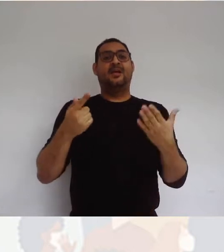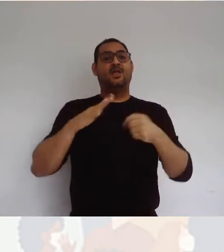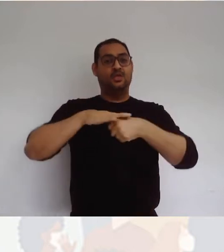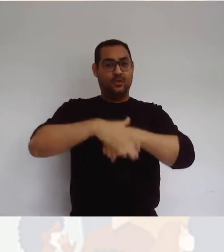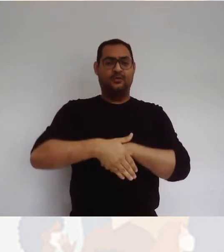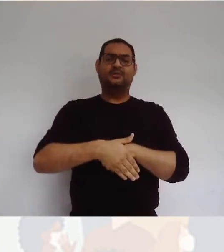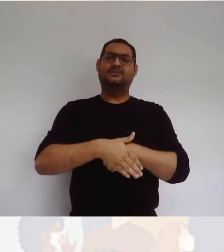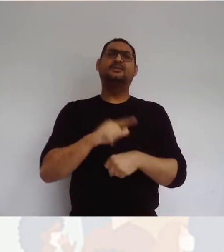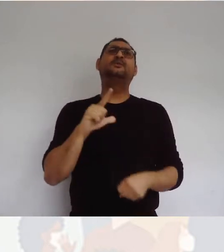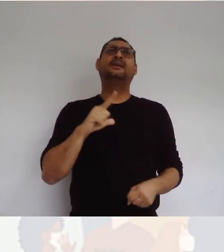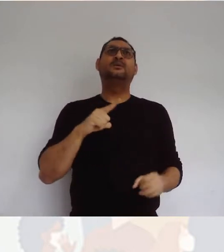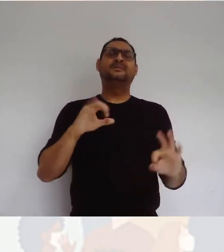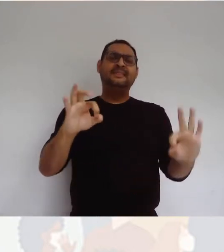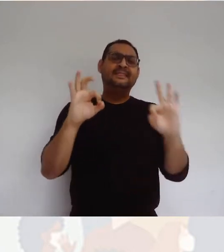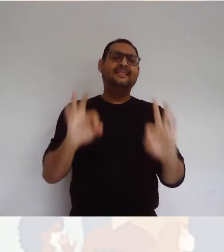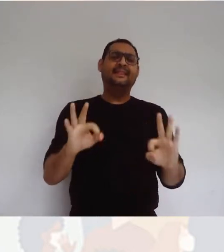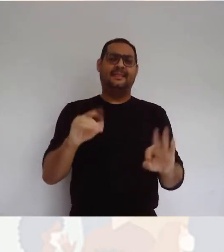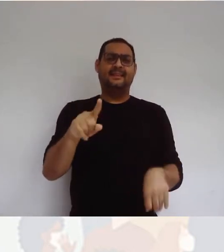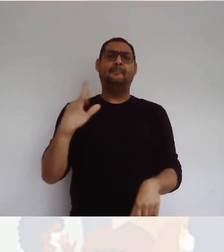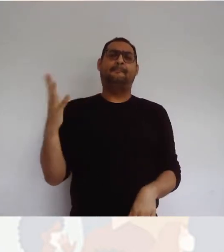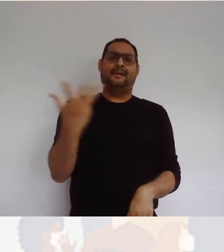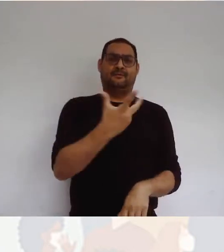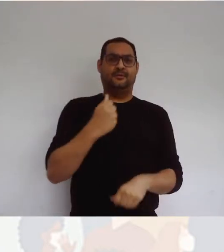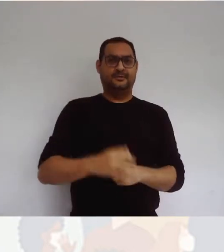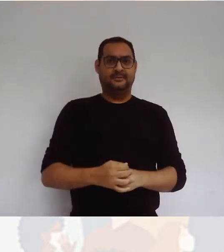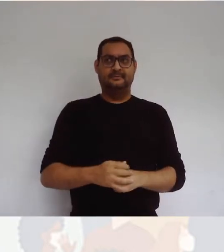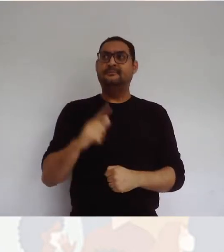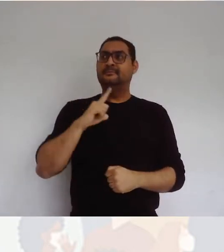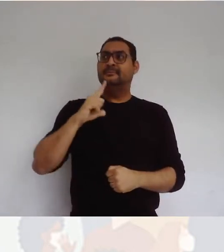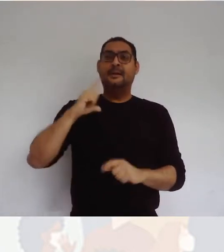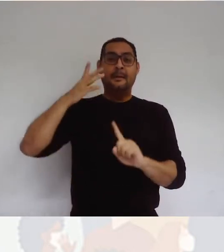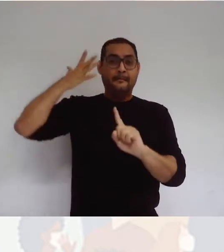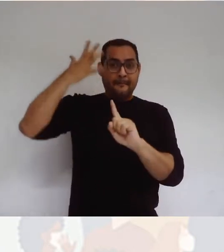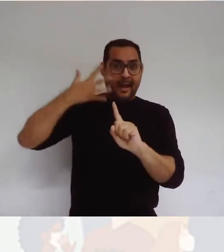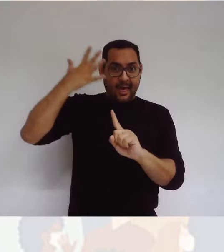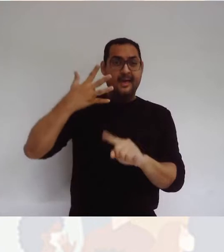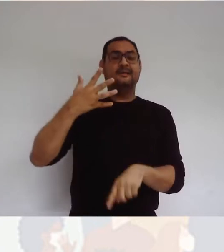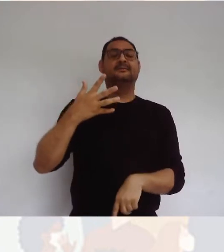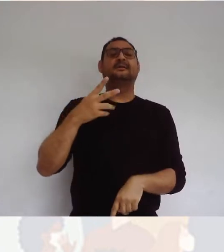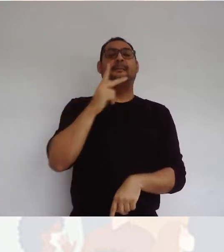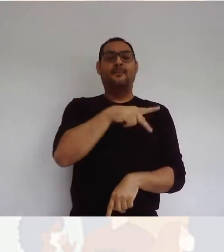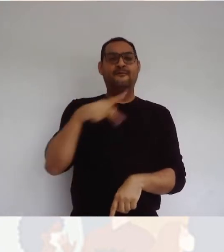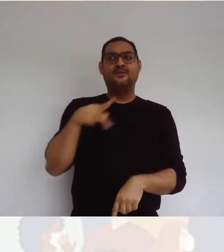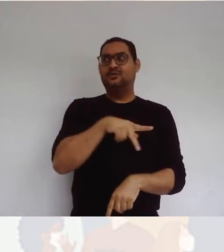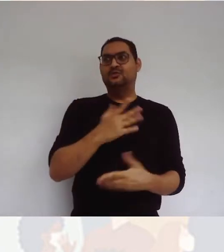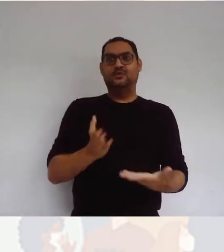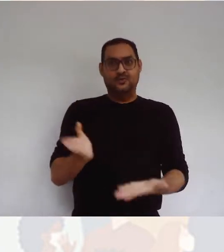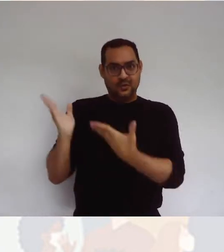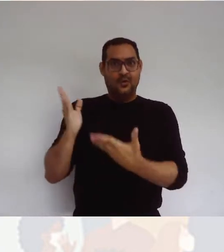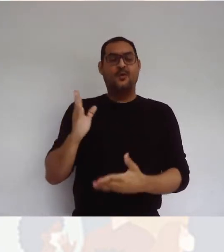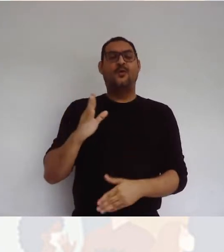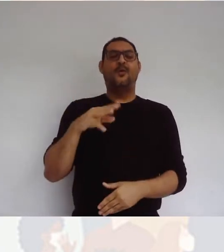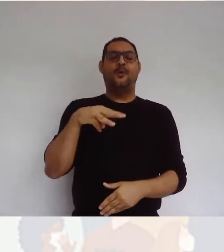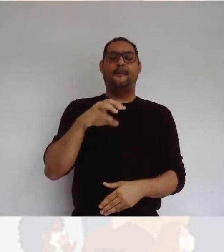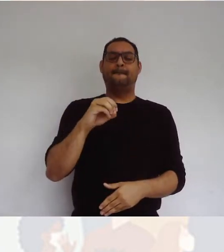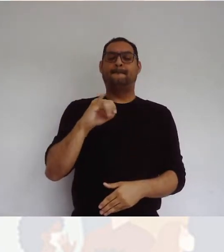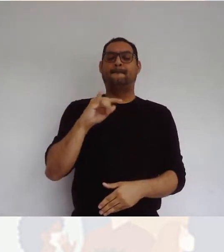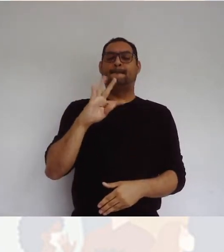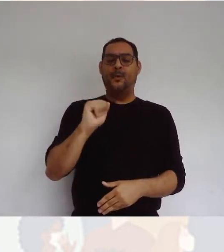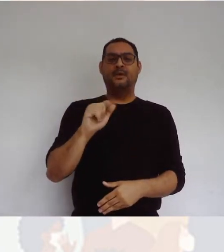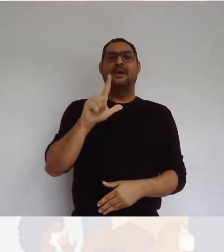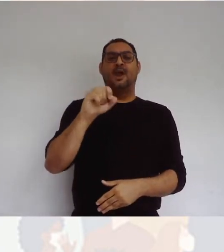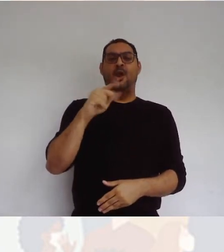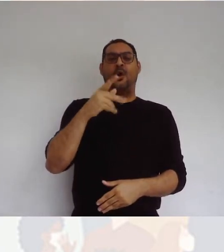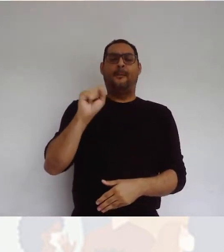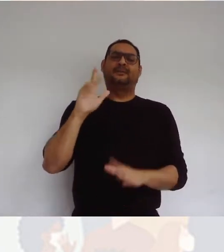certeza será maravilhosa. Além da palestra do professor Luiz Paulo da Moita Lopes, a quem a gente já agradece, não